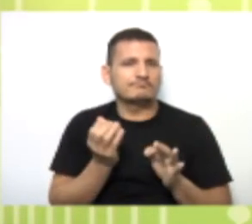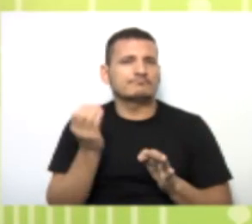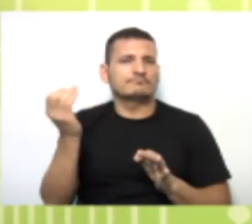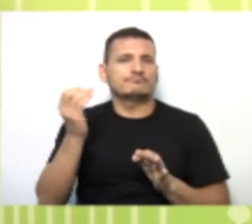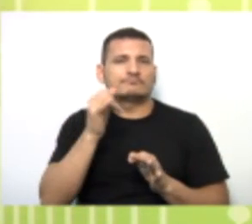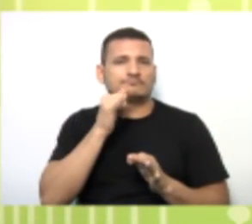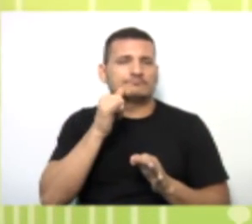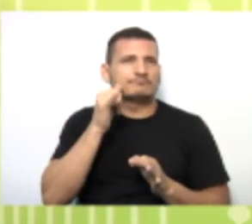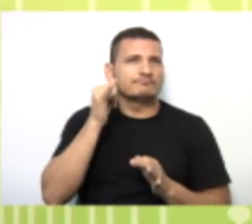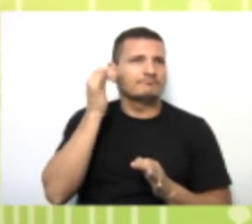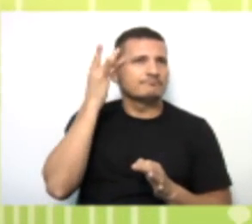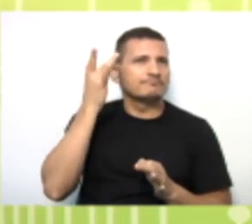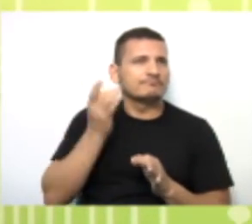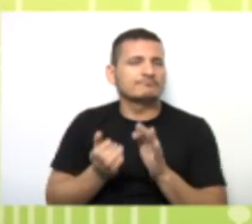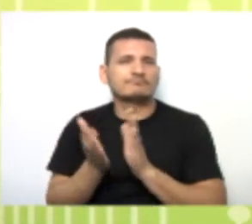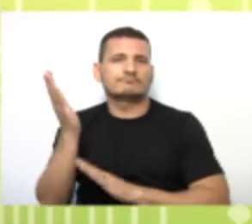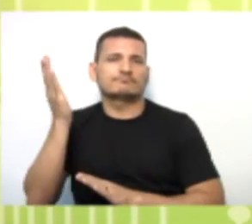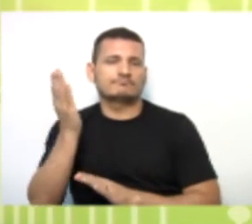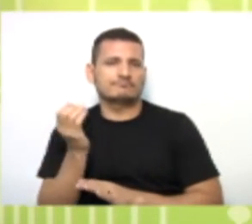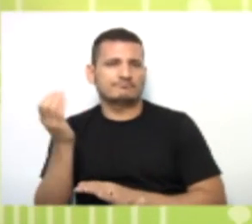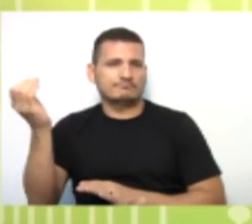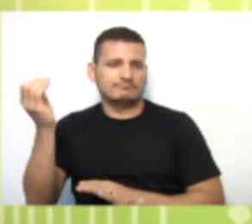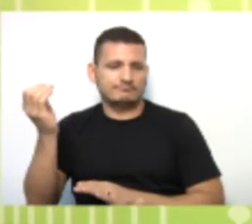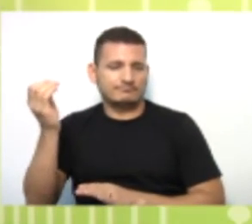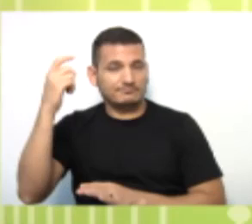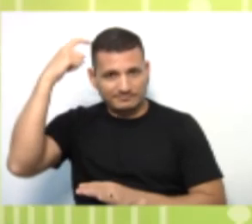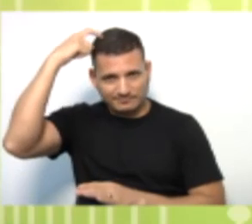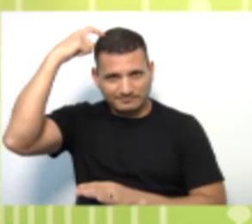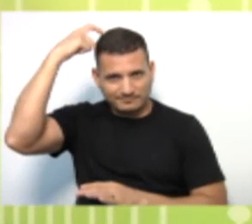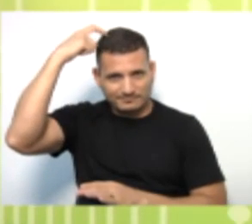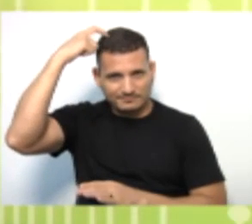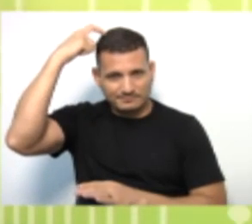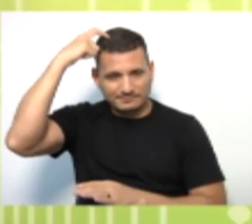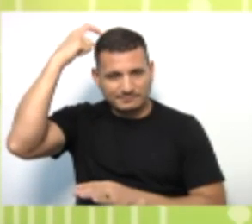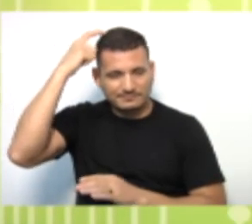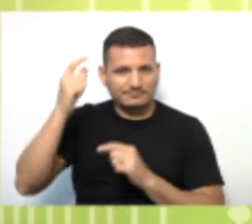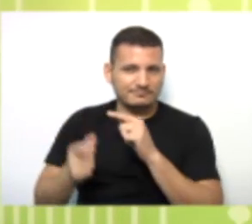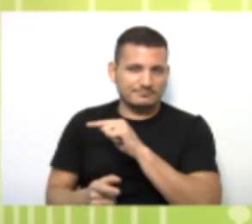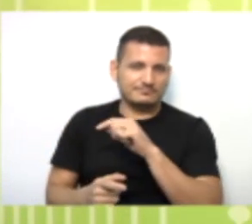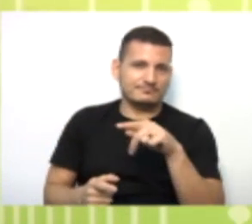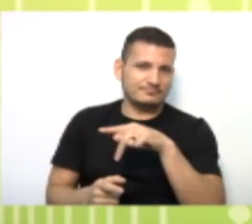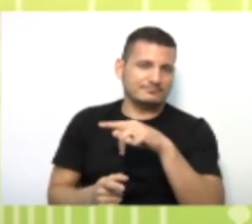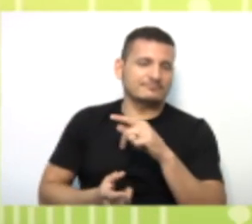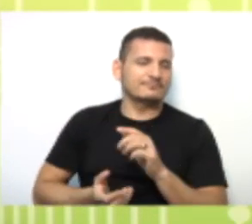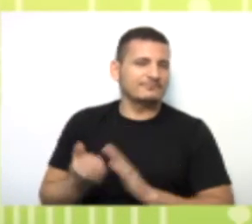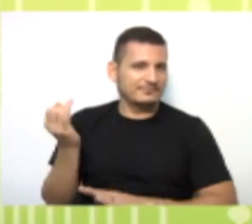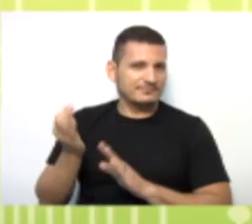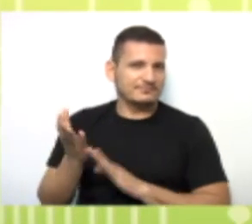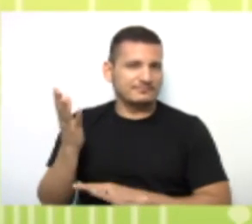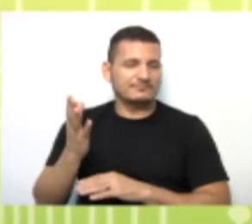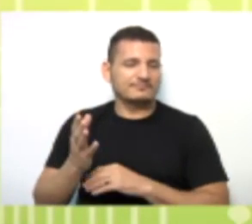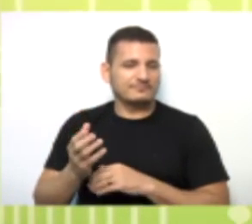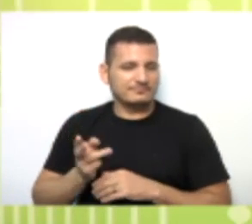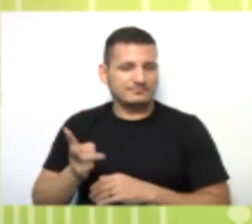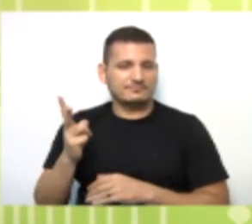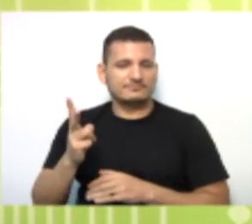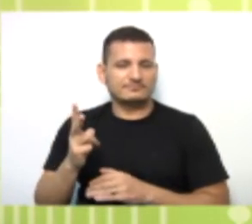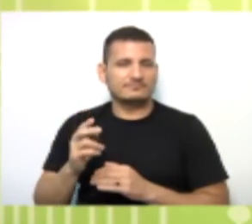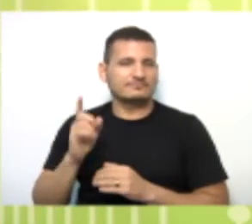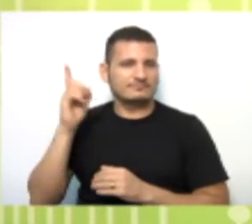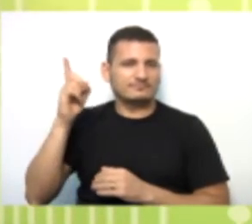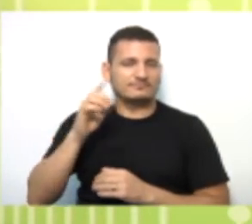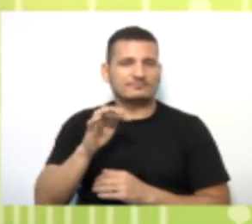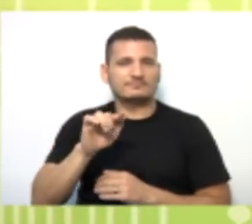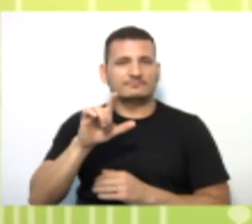viajar amanhã? Né? Vou viajar amanhã para o Walt Disney, né, professor? Igual eu sou viagem todo ano, né, professor? Para o Walt Disney? Não. Lá na